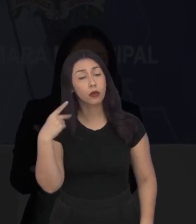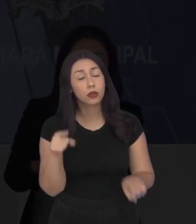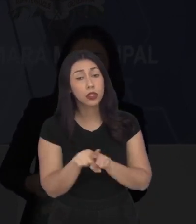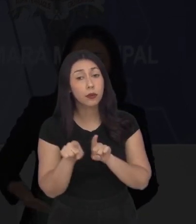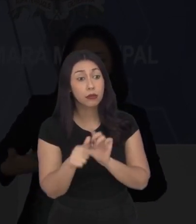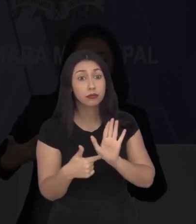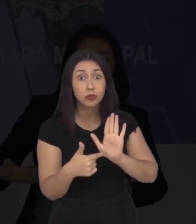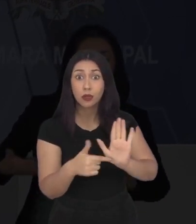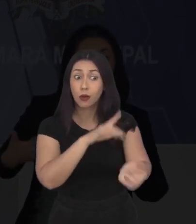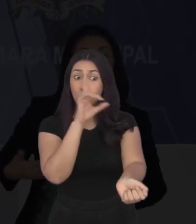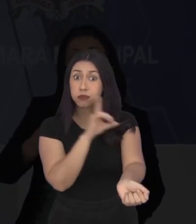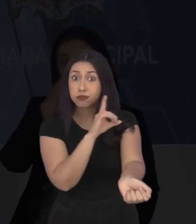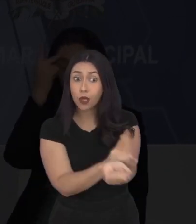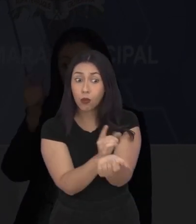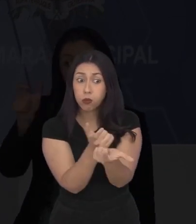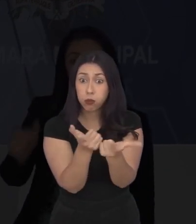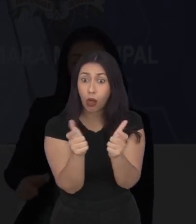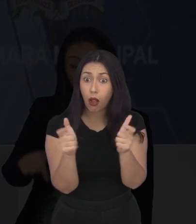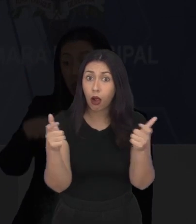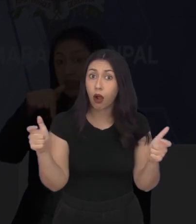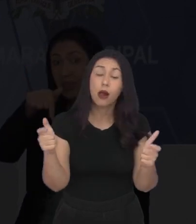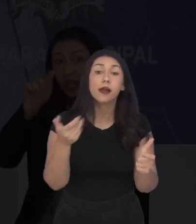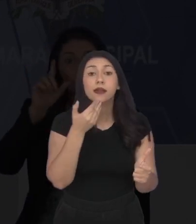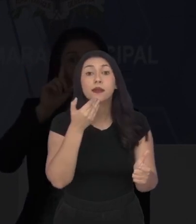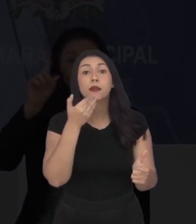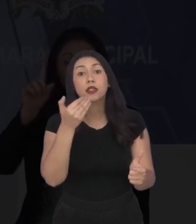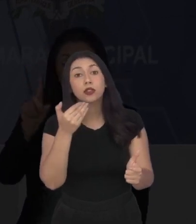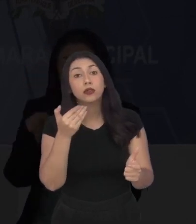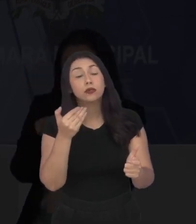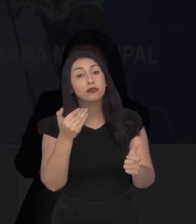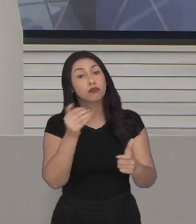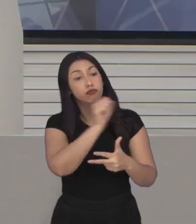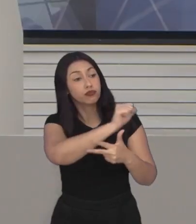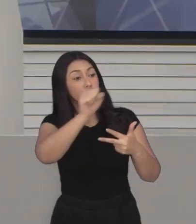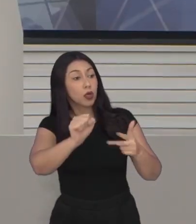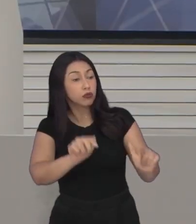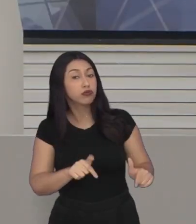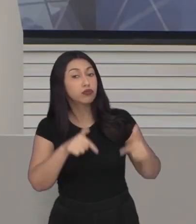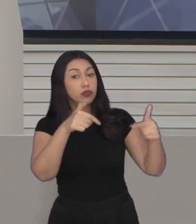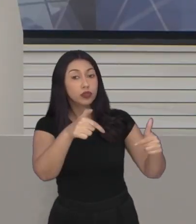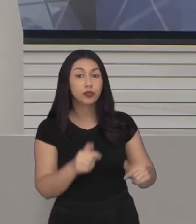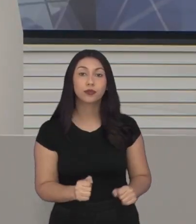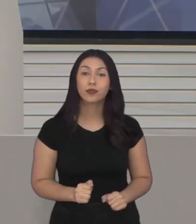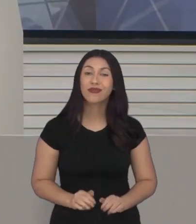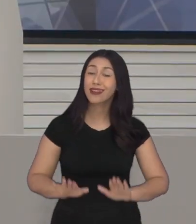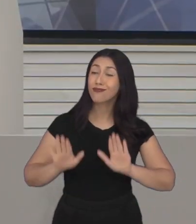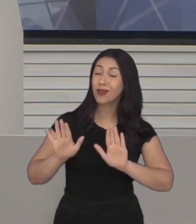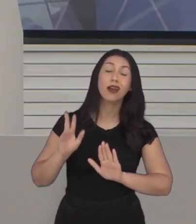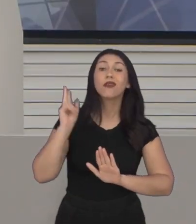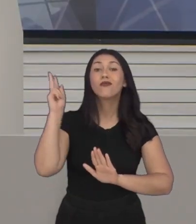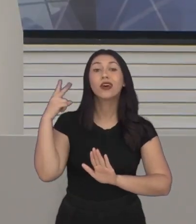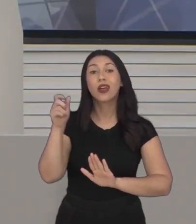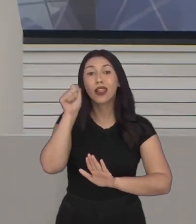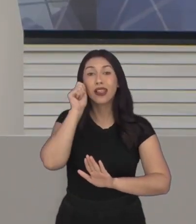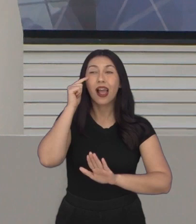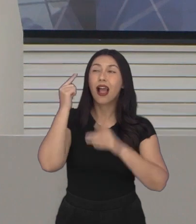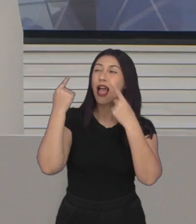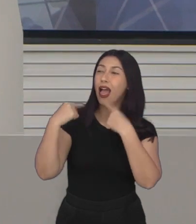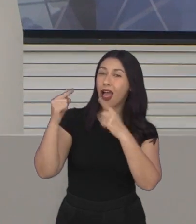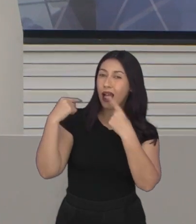torno dos olhos é bastante característica. E às vezes aparece também o que a gente chama de um rash, que é